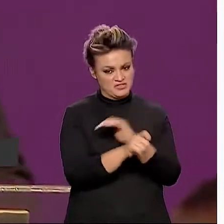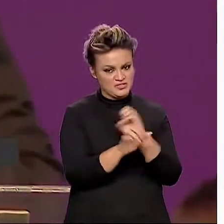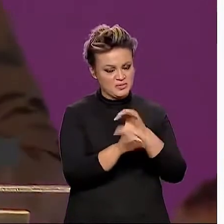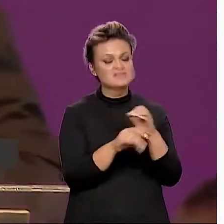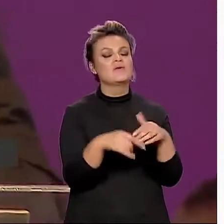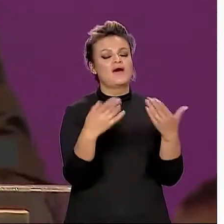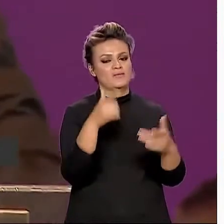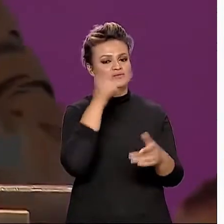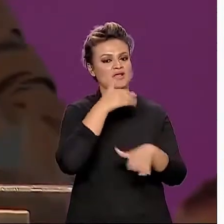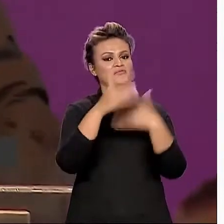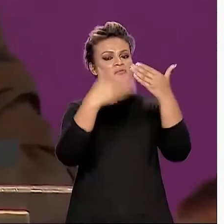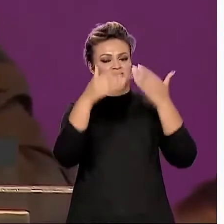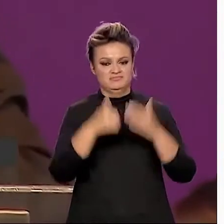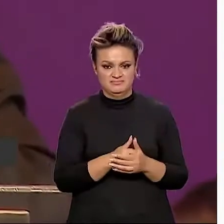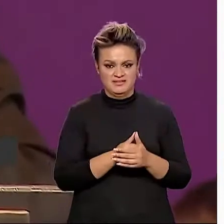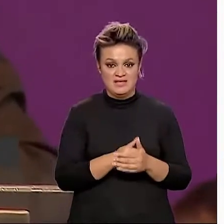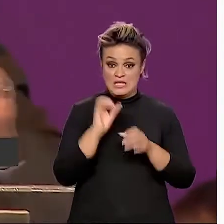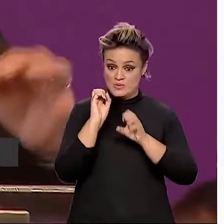Ou seja, a educação é,